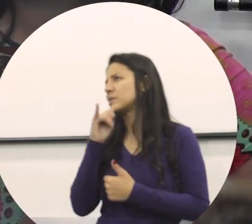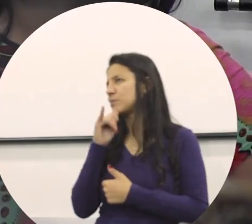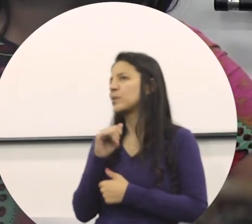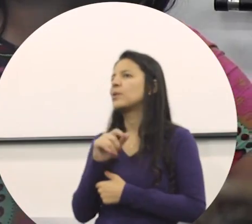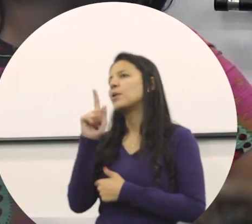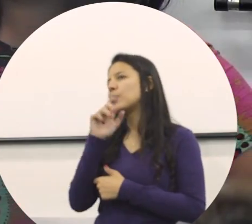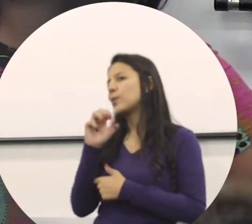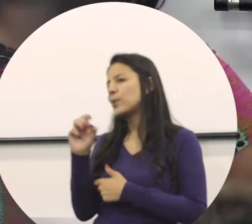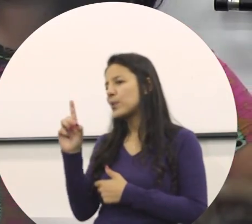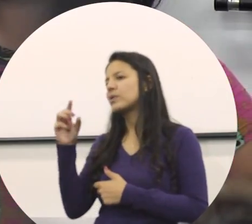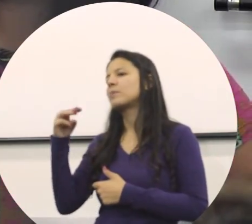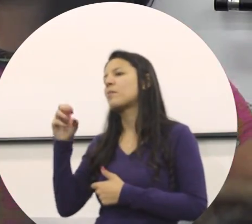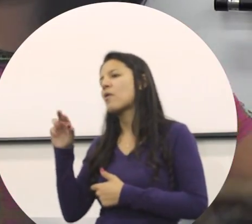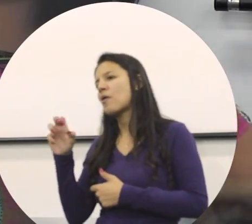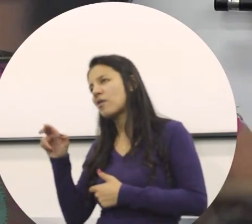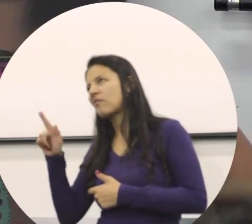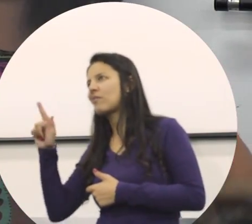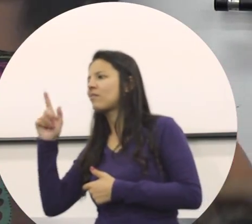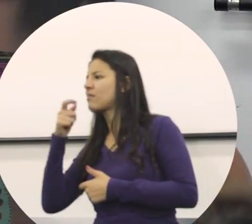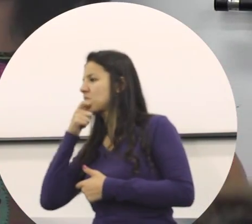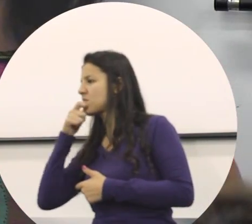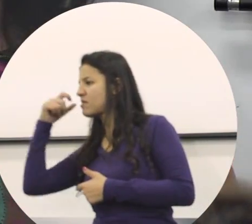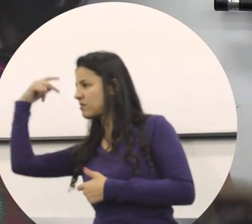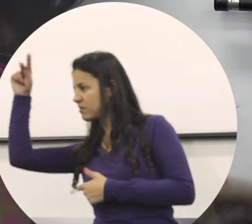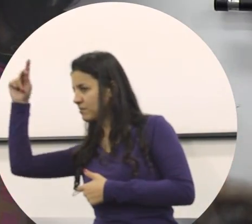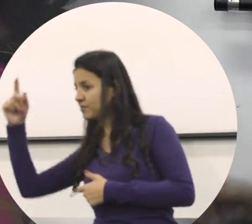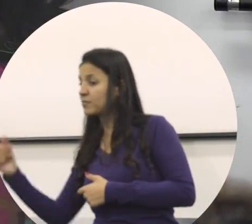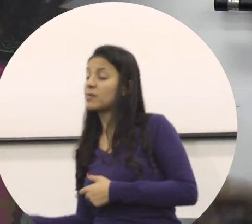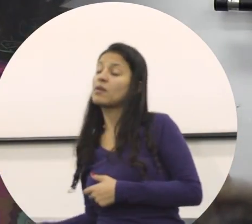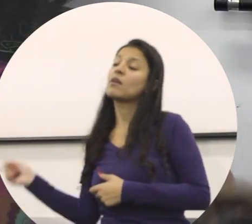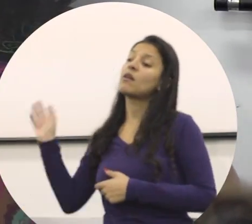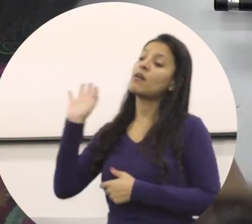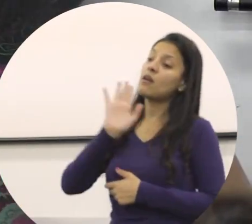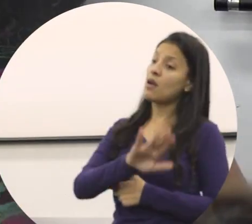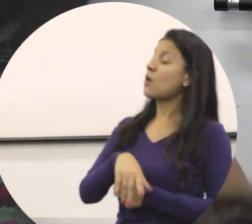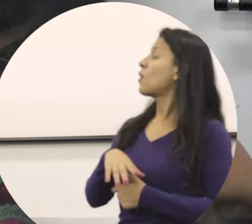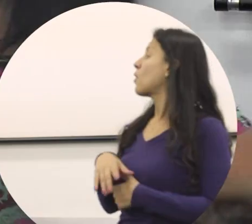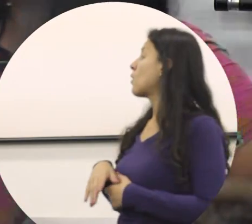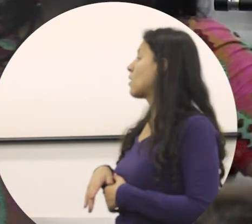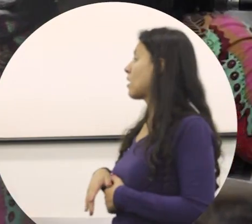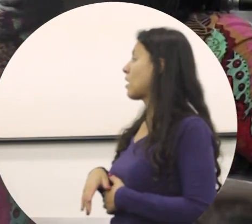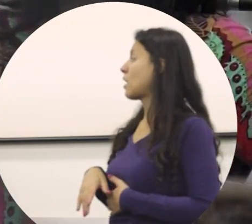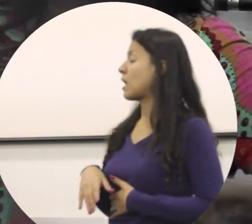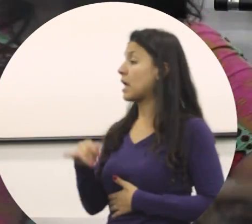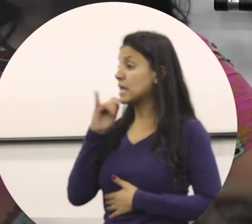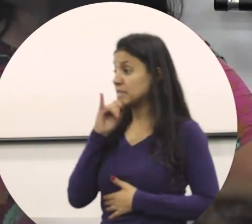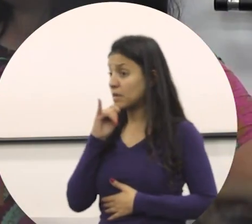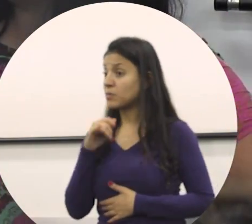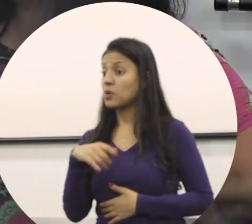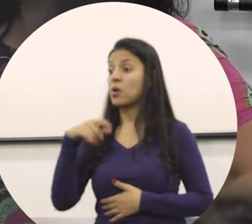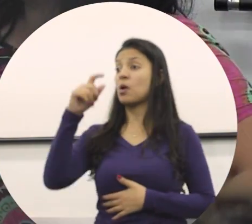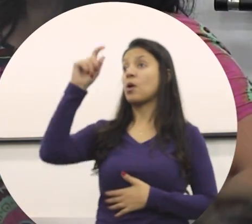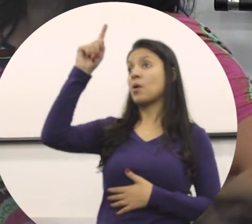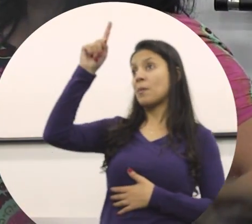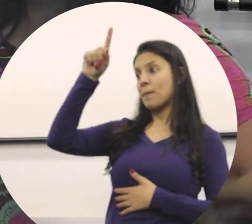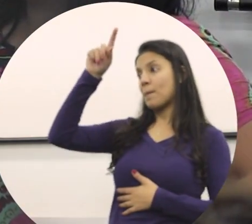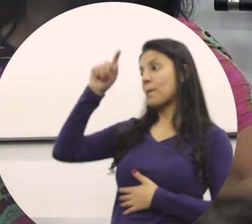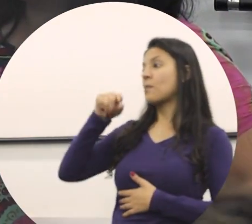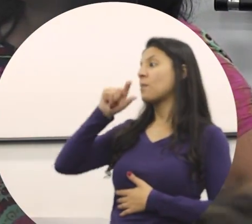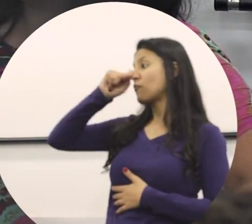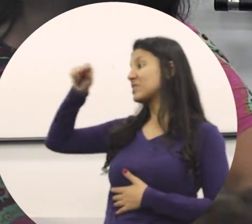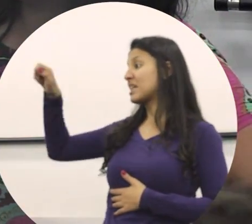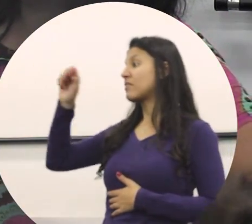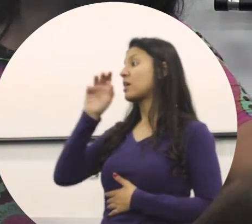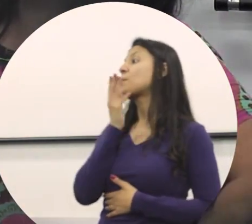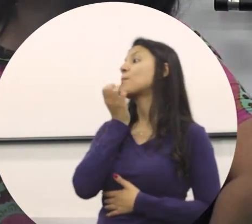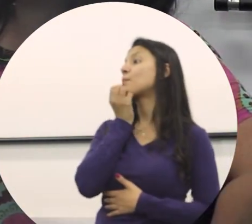morning, good afternoon, etc e tal, né? Mas assim, o que é isso? Eu vou colocar bom dia na minha salinha lá de que eu tenho de